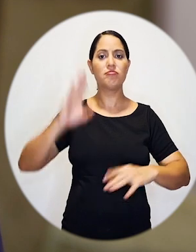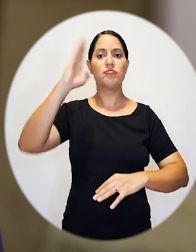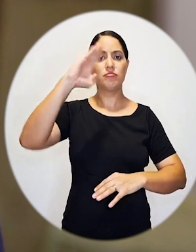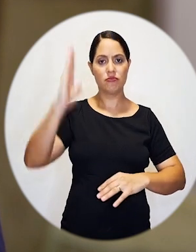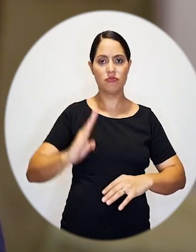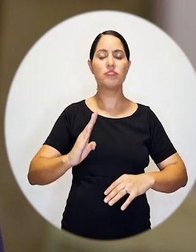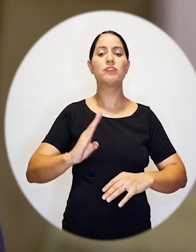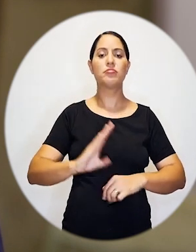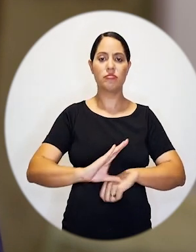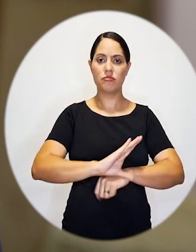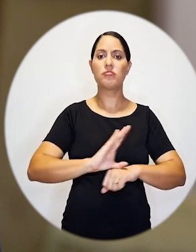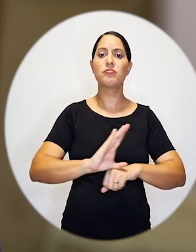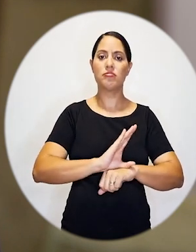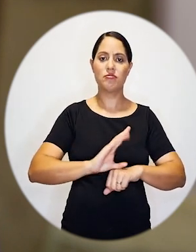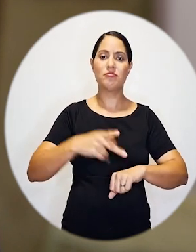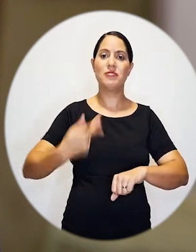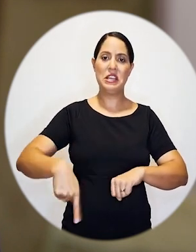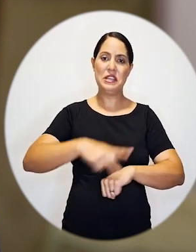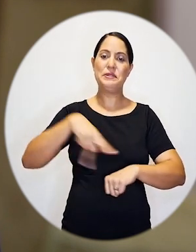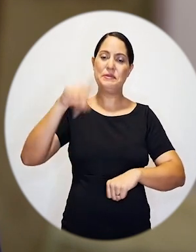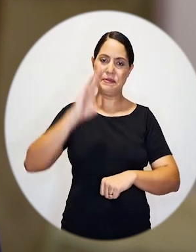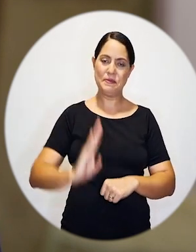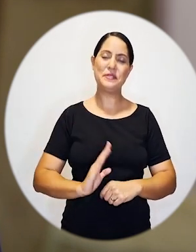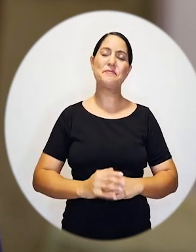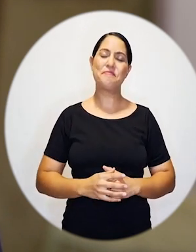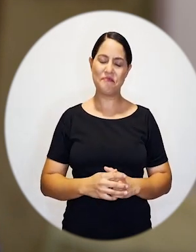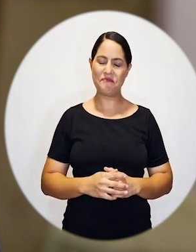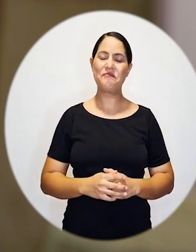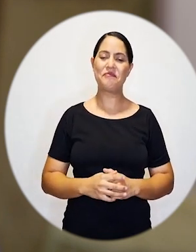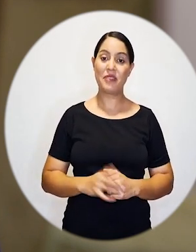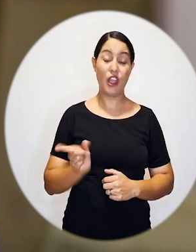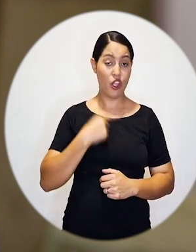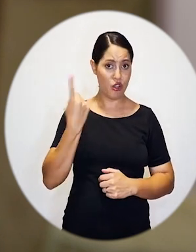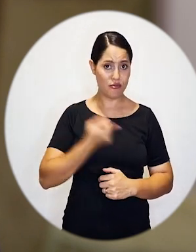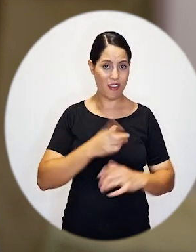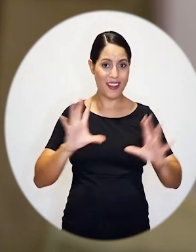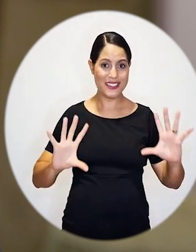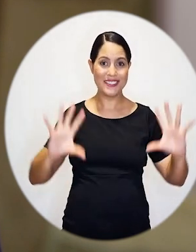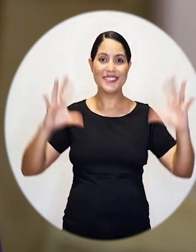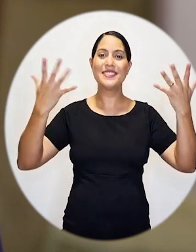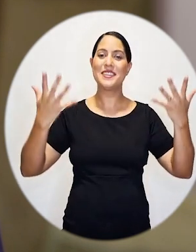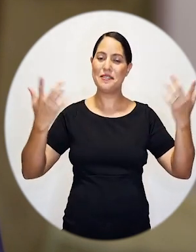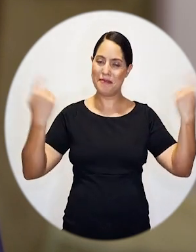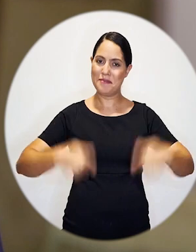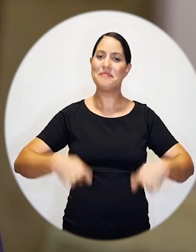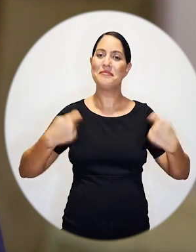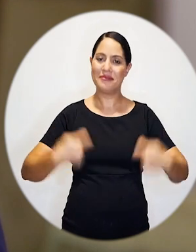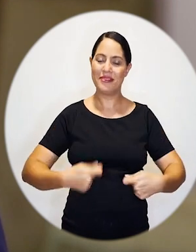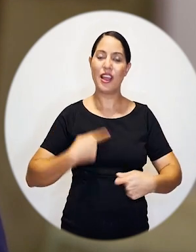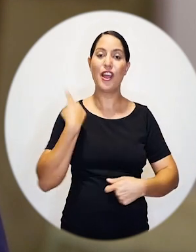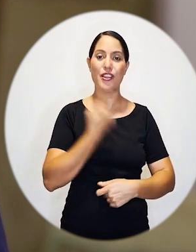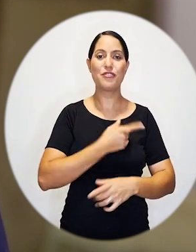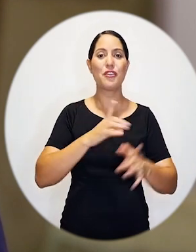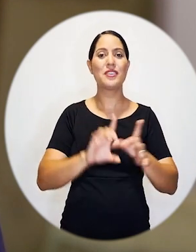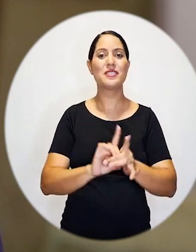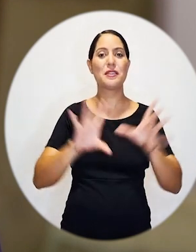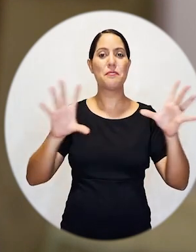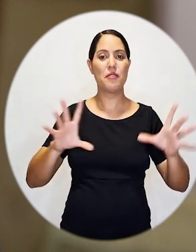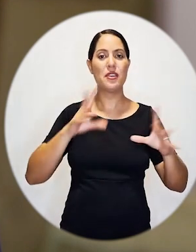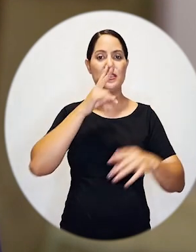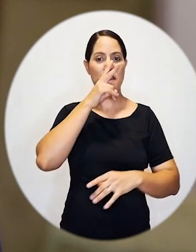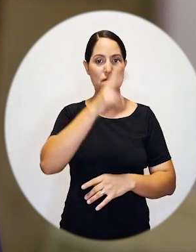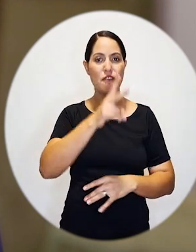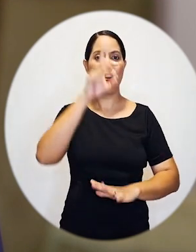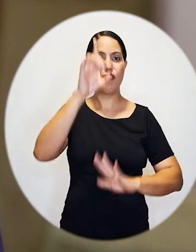de estabilidade democrática constitucional da história de nosso país. Devemos celebrar,